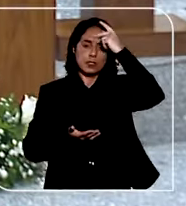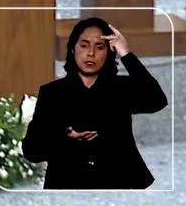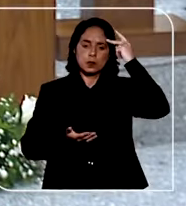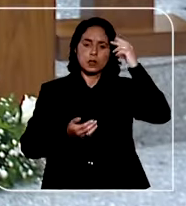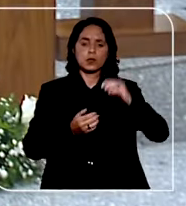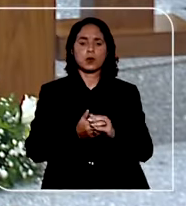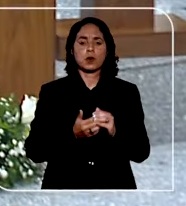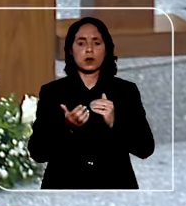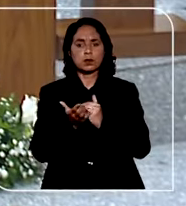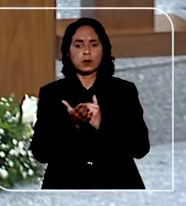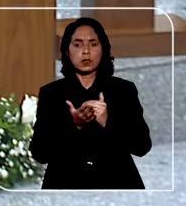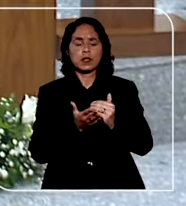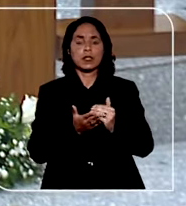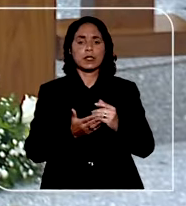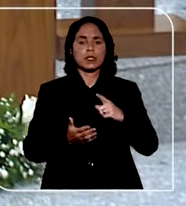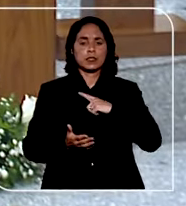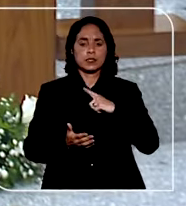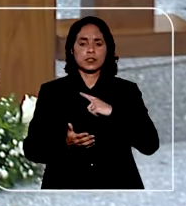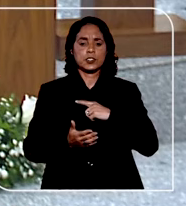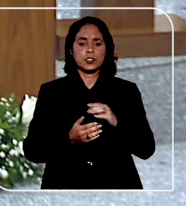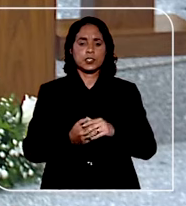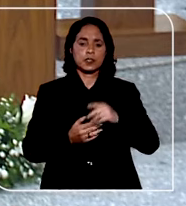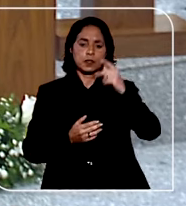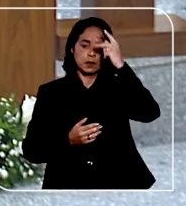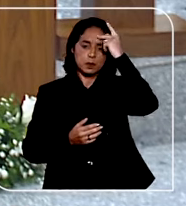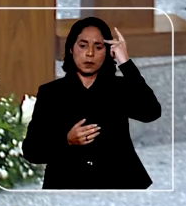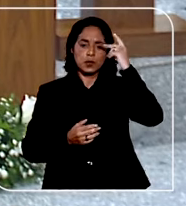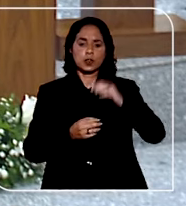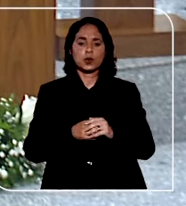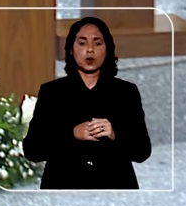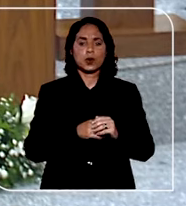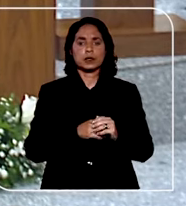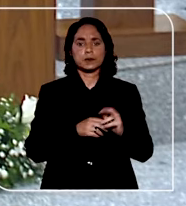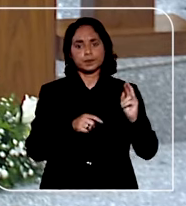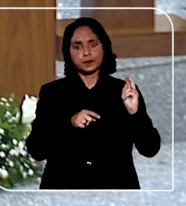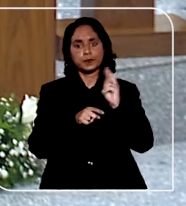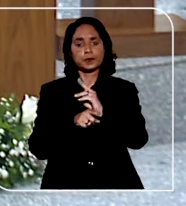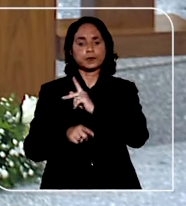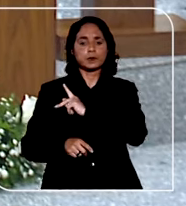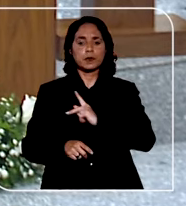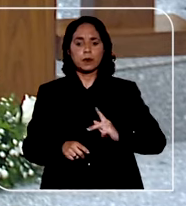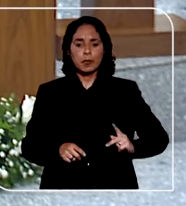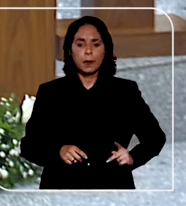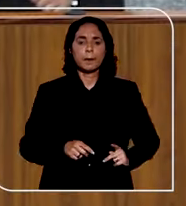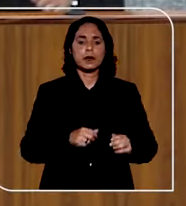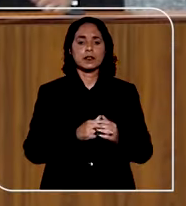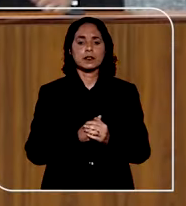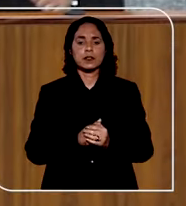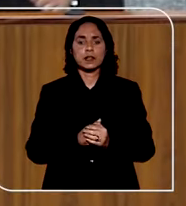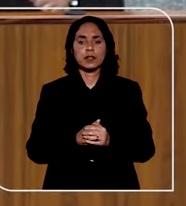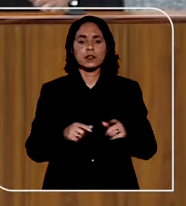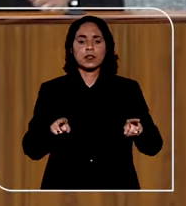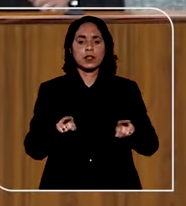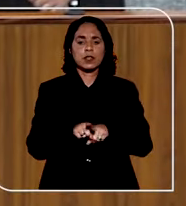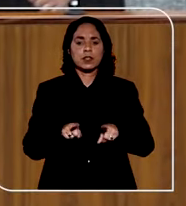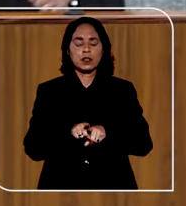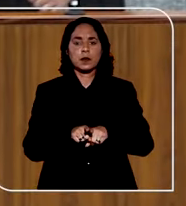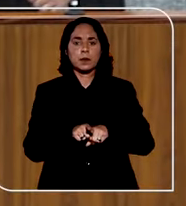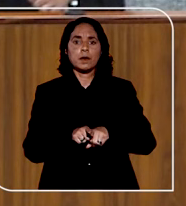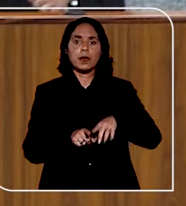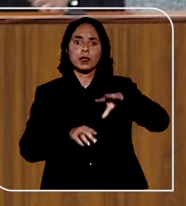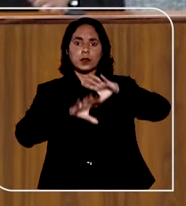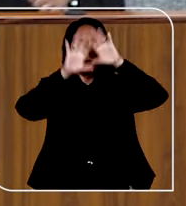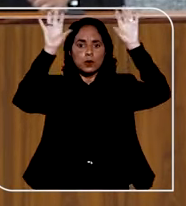na mesa de abertura ao lado da presidente prestigiaram o evento o vice-presidente da República Geraldo o presidente do Supremo